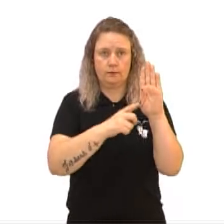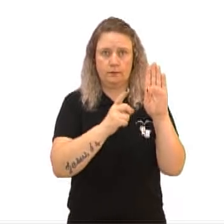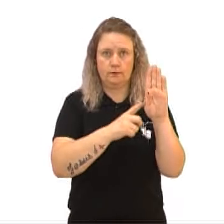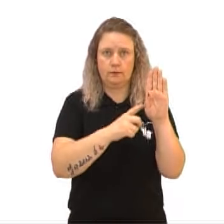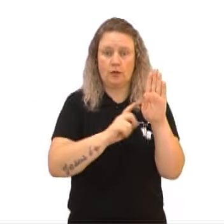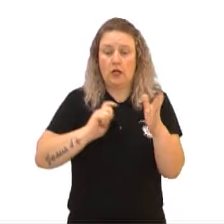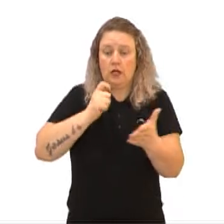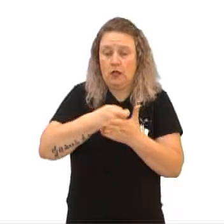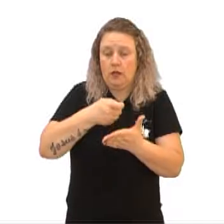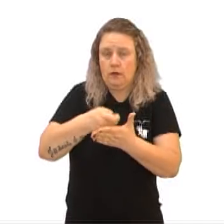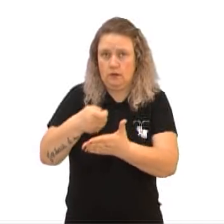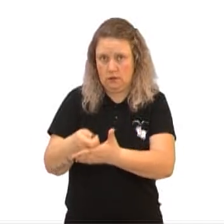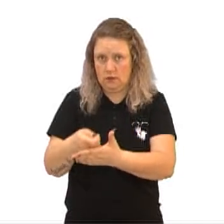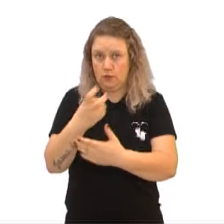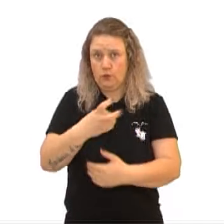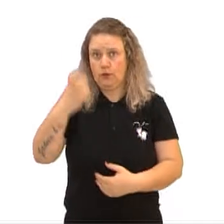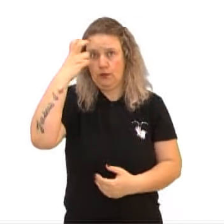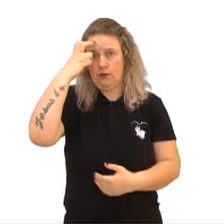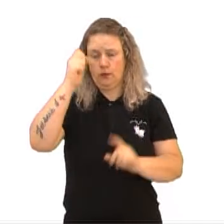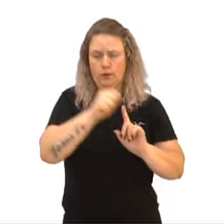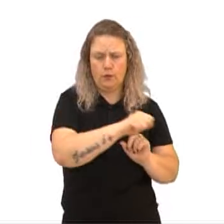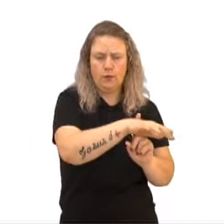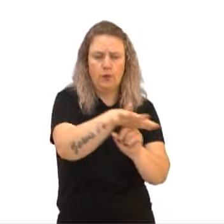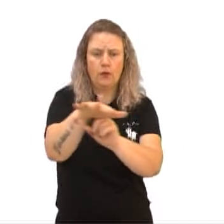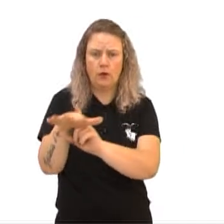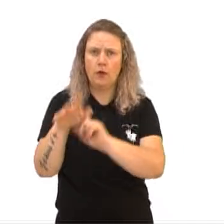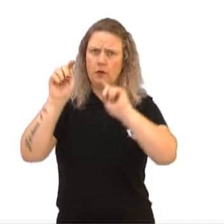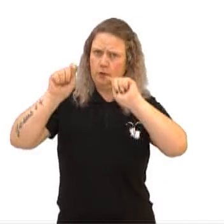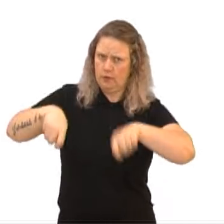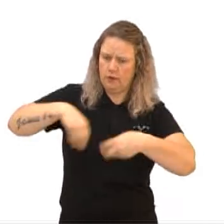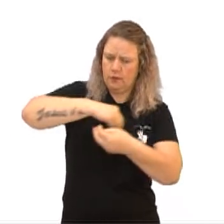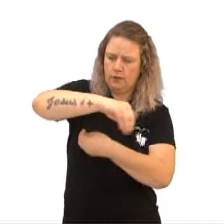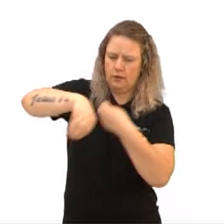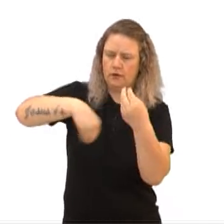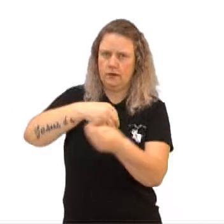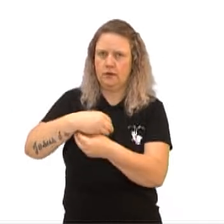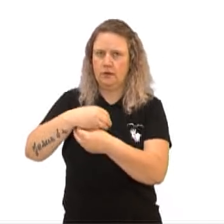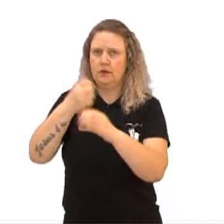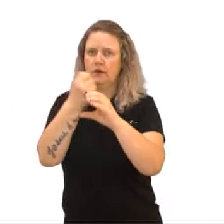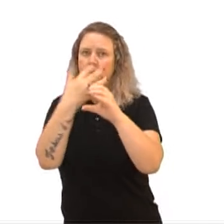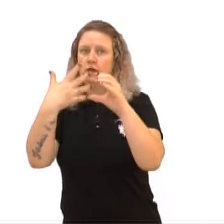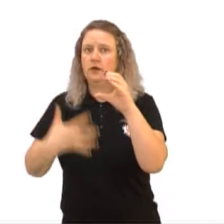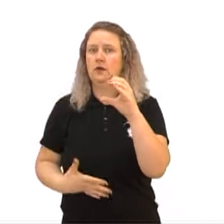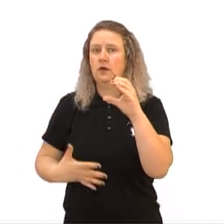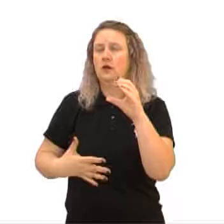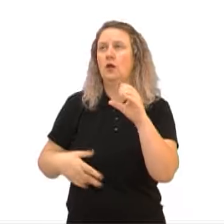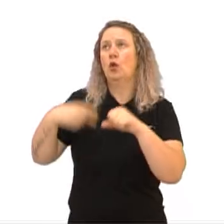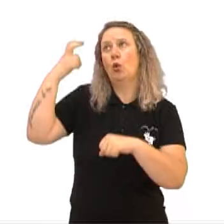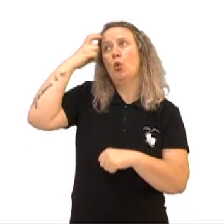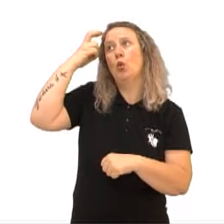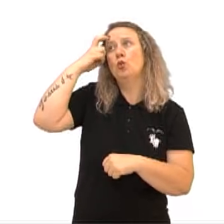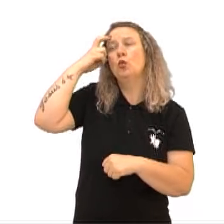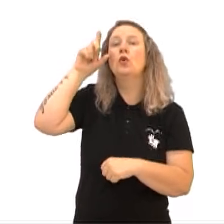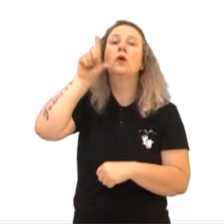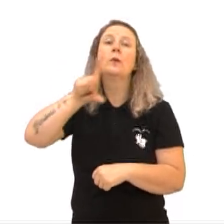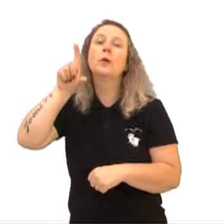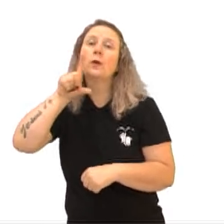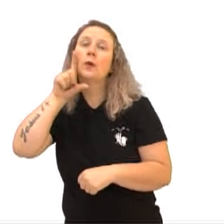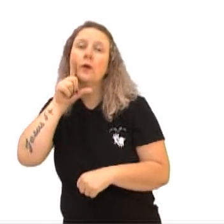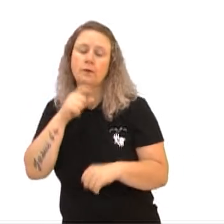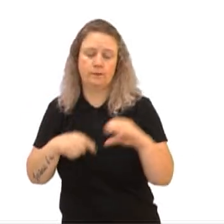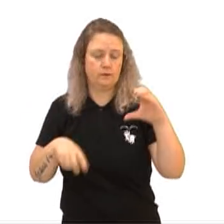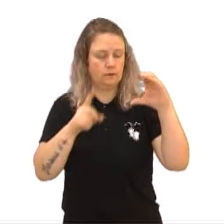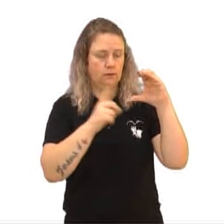Ele defendia que a cultura popular podia misturar-se com aspectos da cultura americana. E a alternativa C.